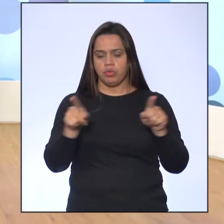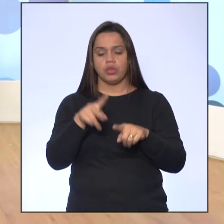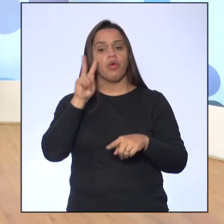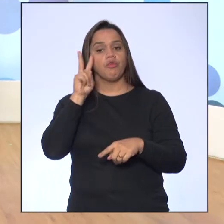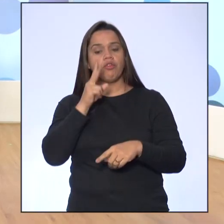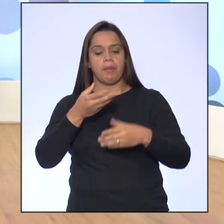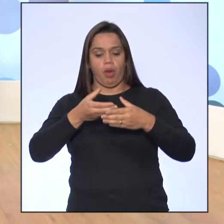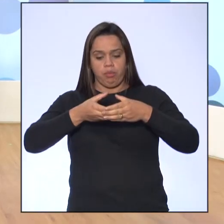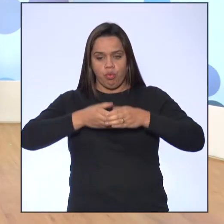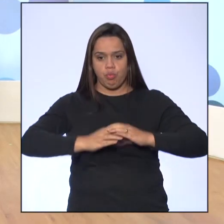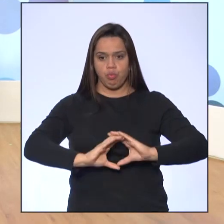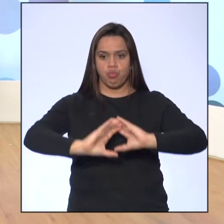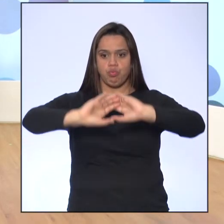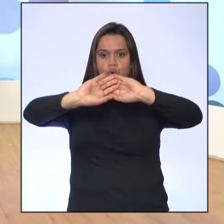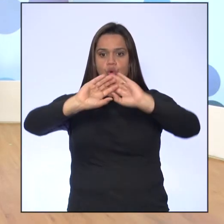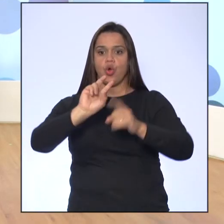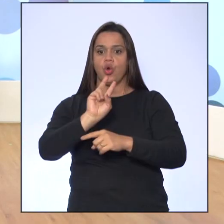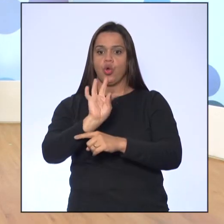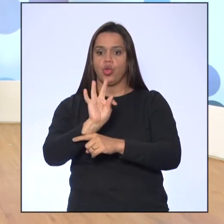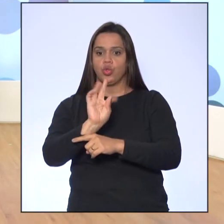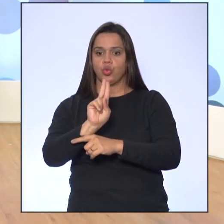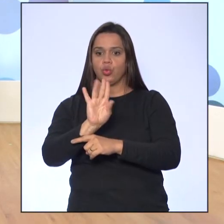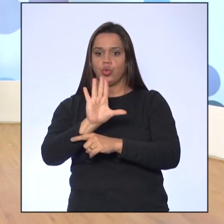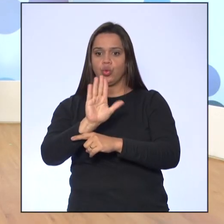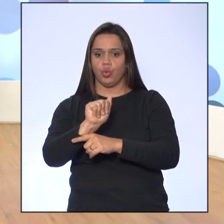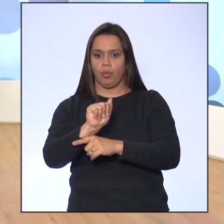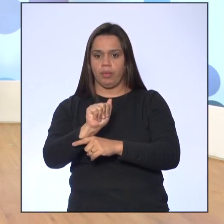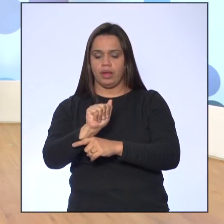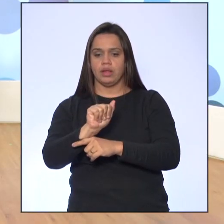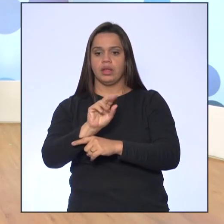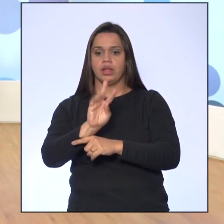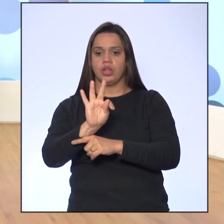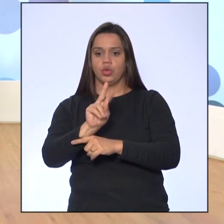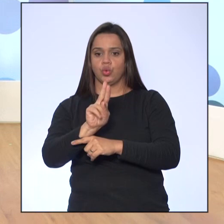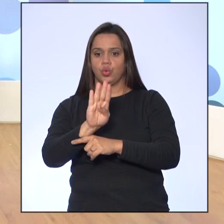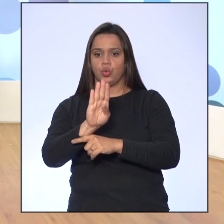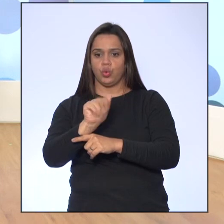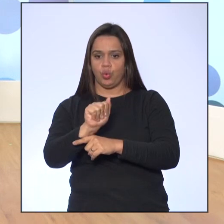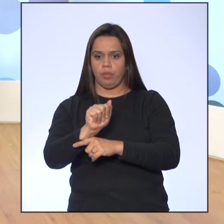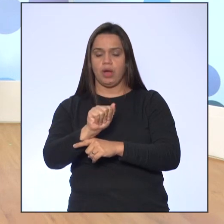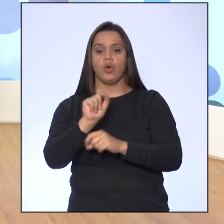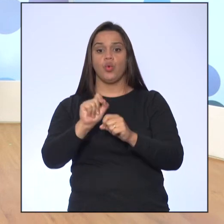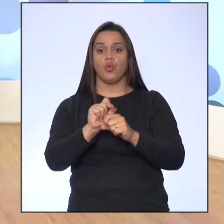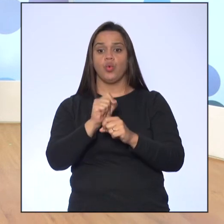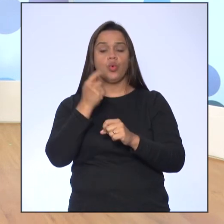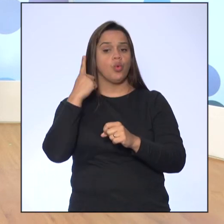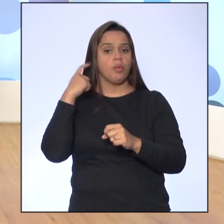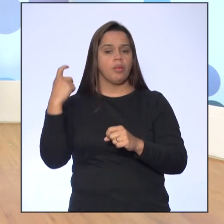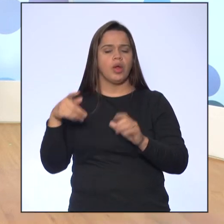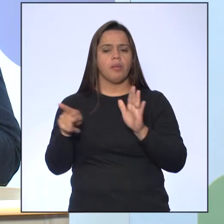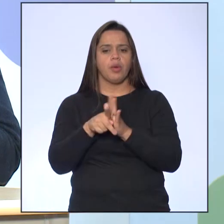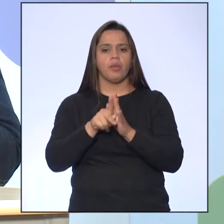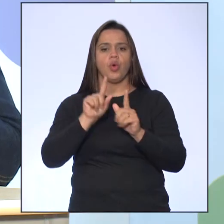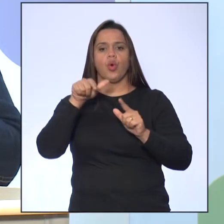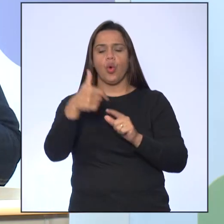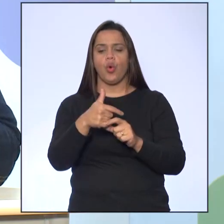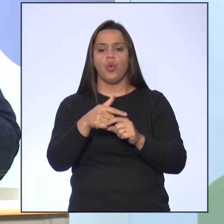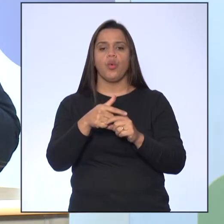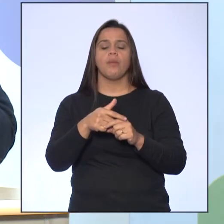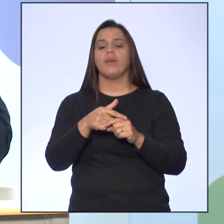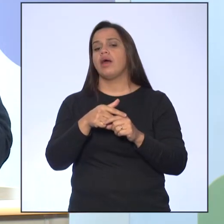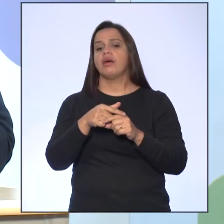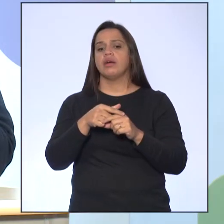O som dela é extremamente grave. Não é isso? E assim como quando a gente pega então um flautinho ou uma flauta piccolo,